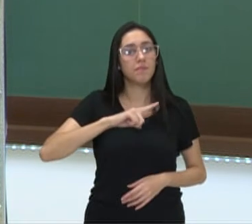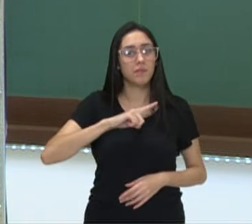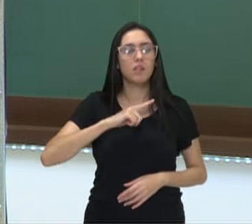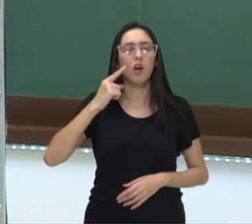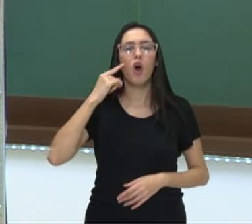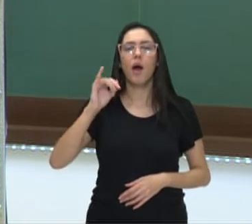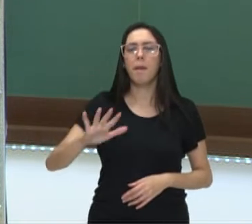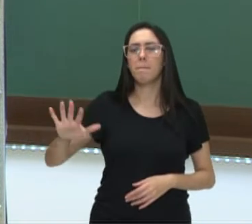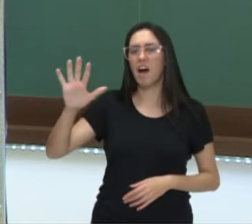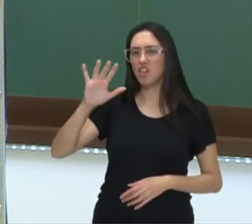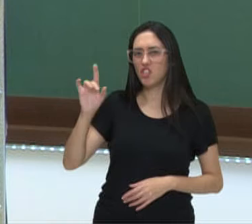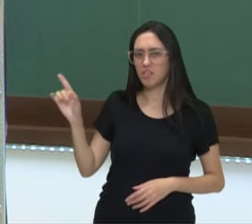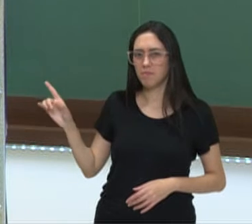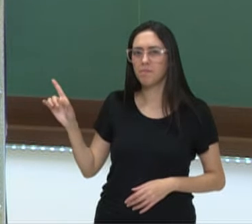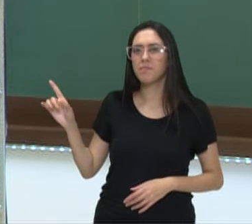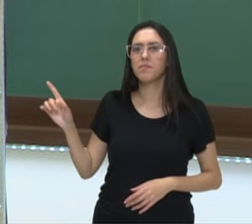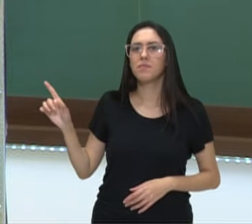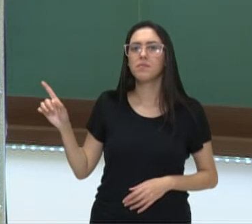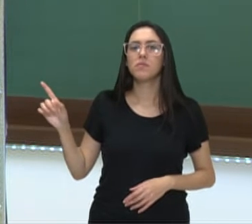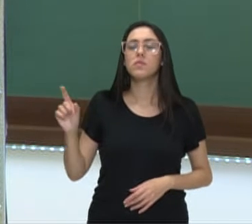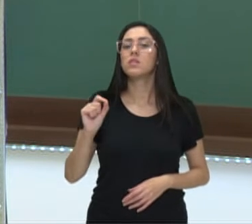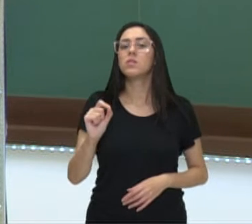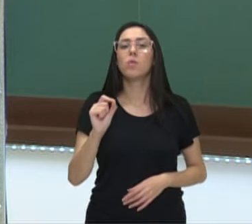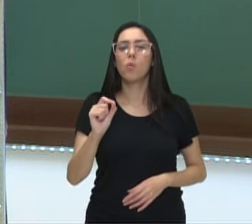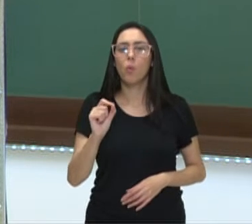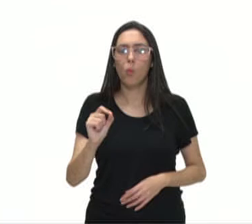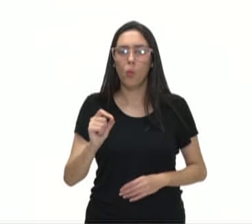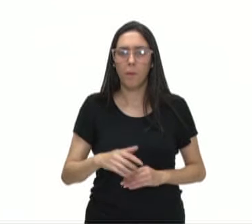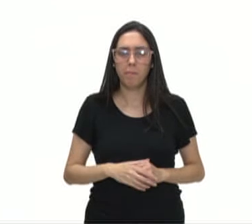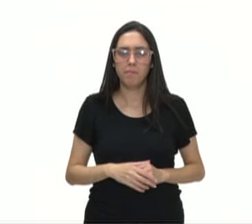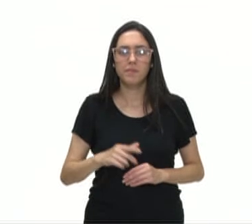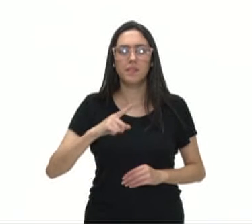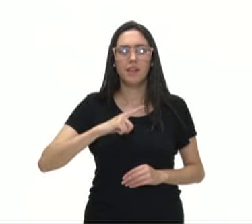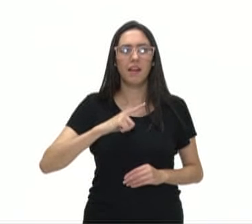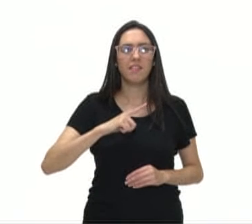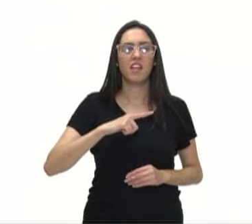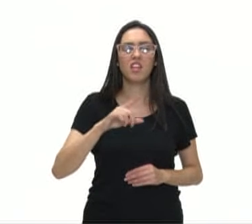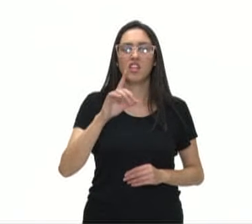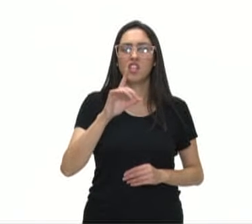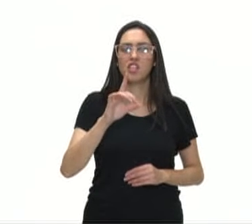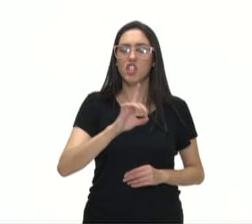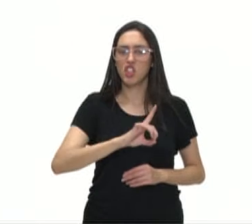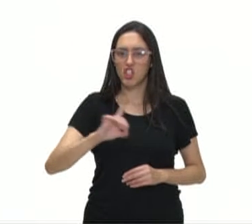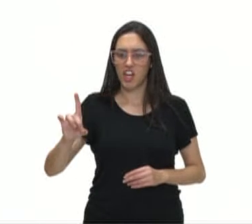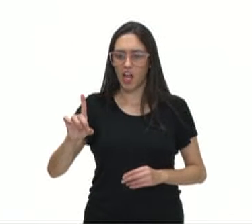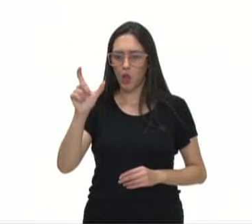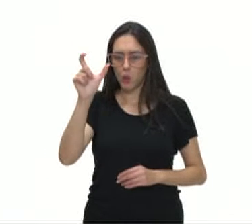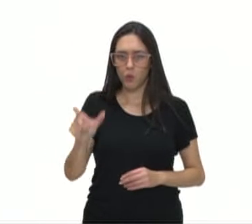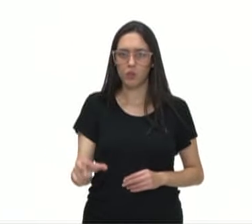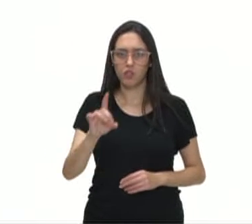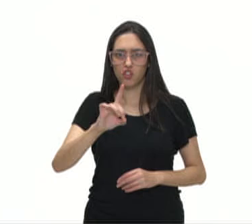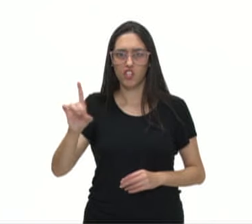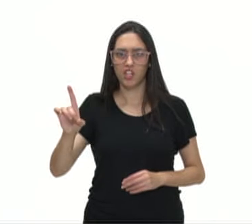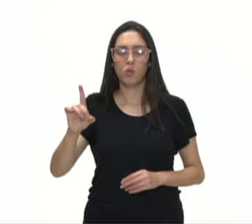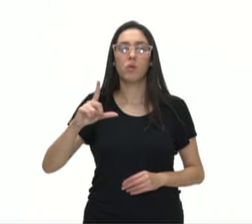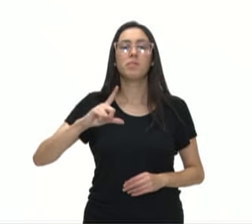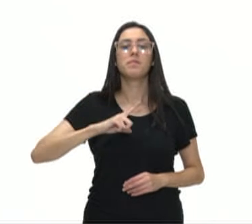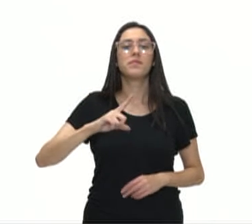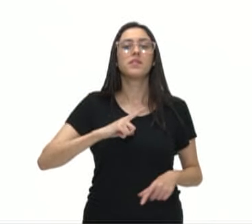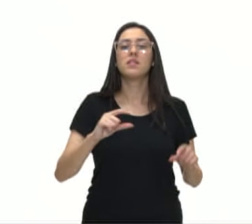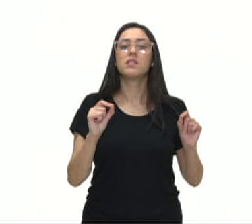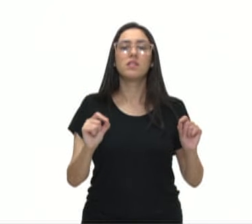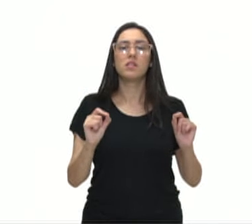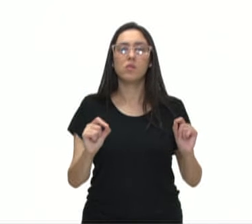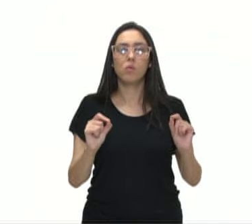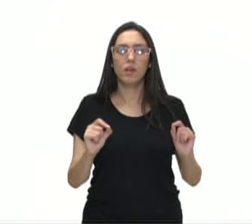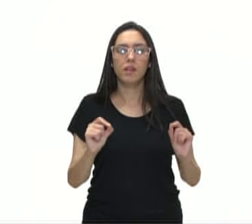ó. Essa imagem, ela traz aqui para você o quê? Do lado direito da página do jornal, nós temos ali